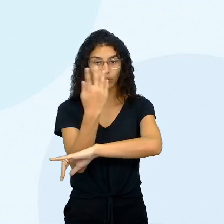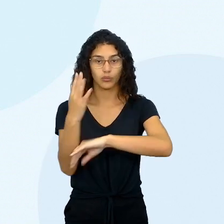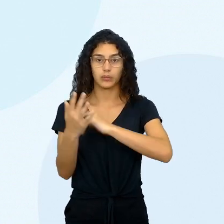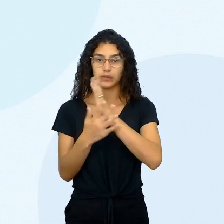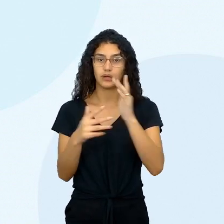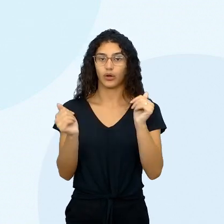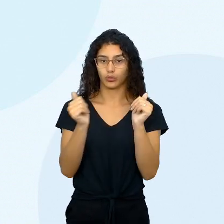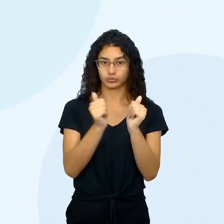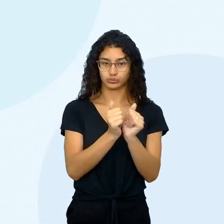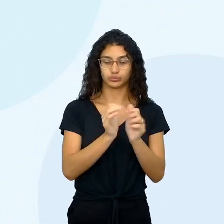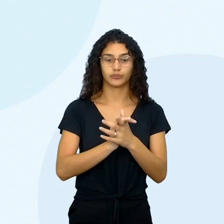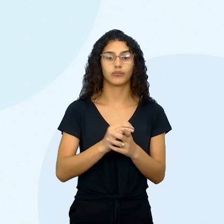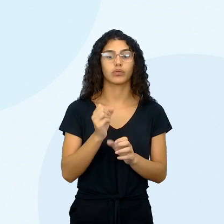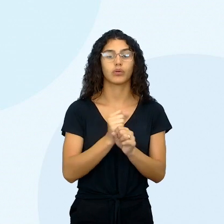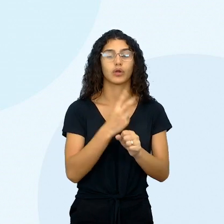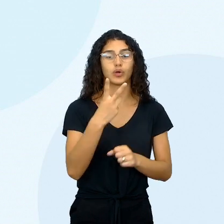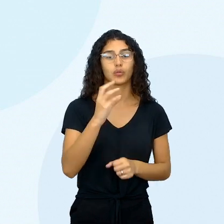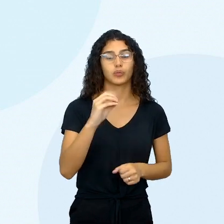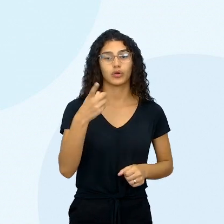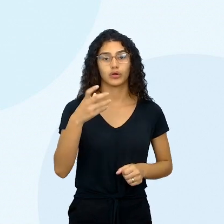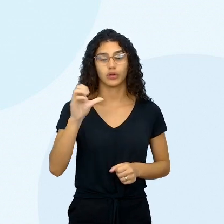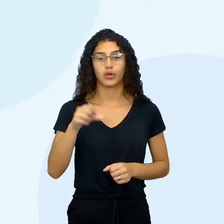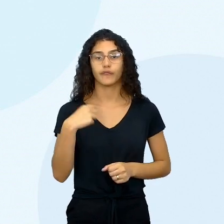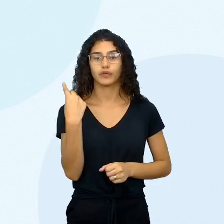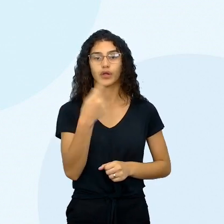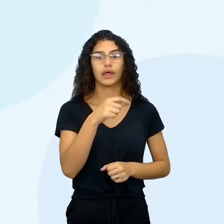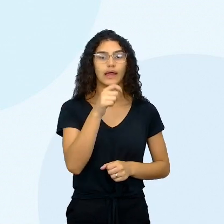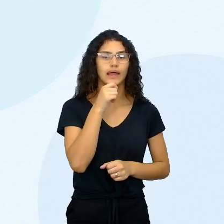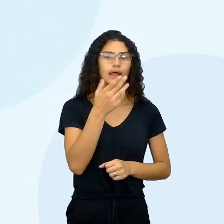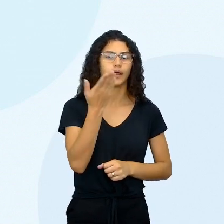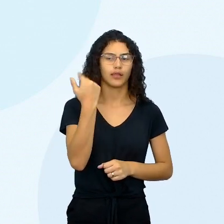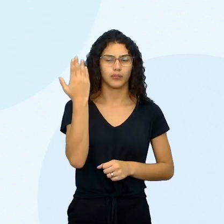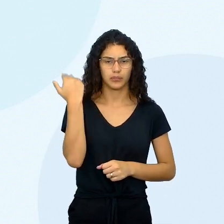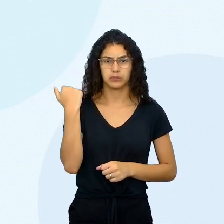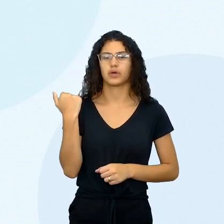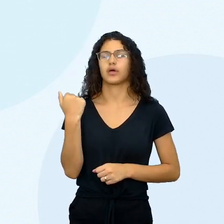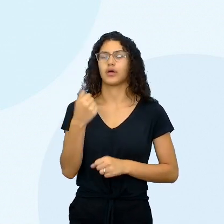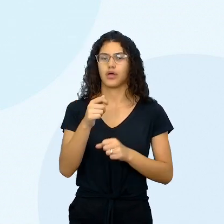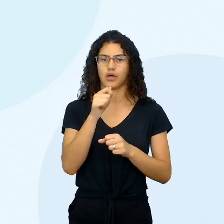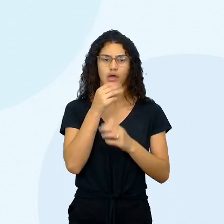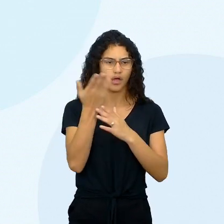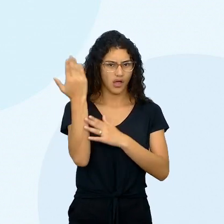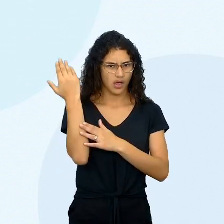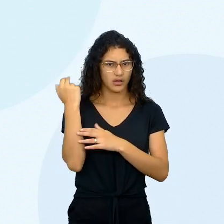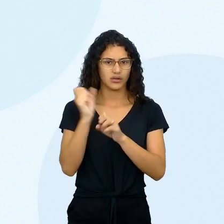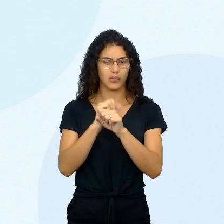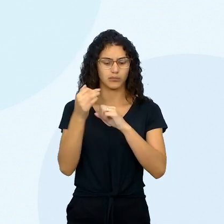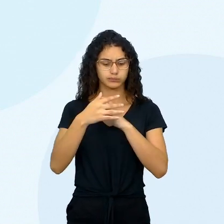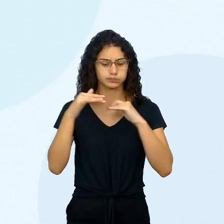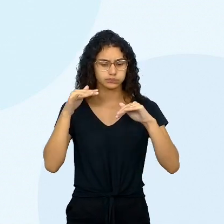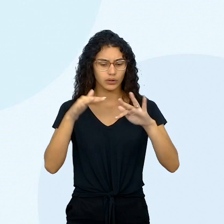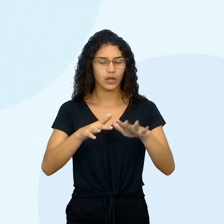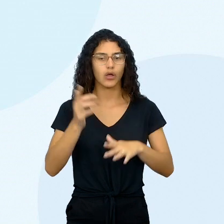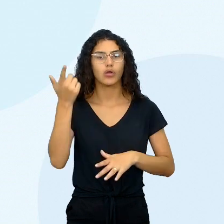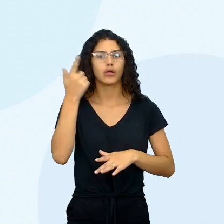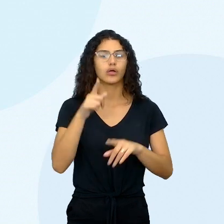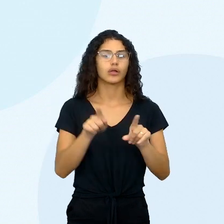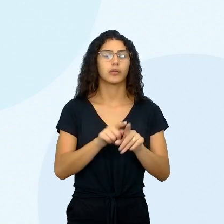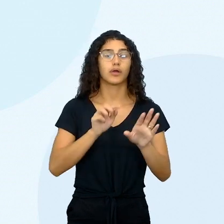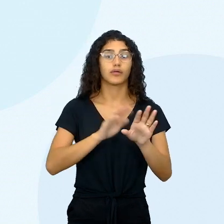E em 2019, a gente ainda estava antes daquele período de pandemia, então a gente conseguiu também efetivar